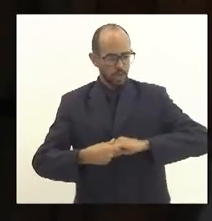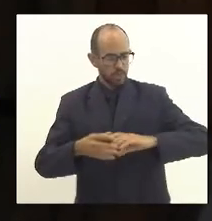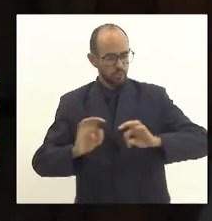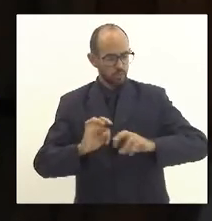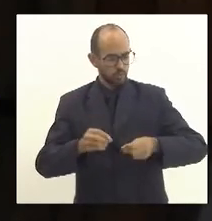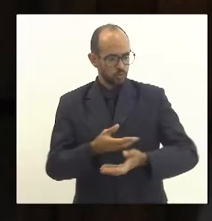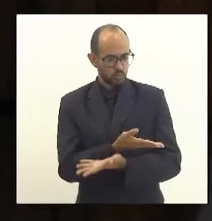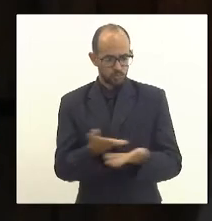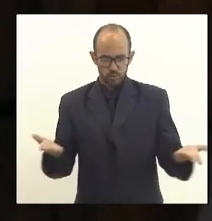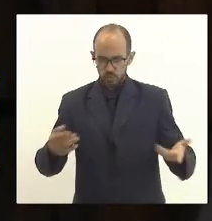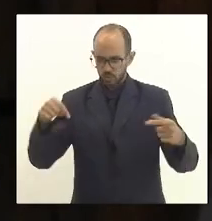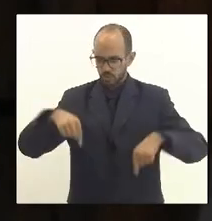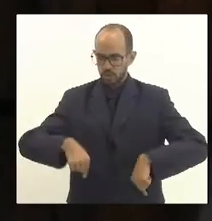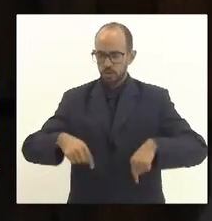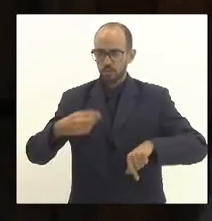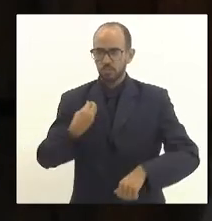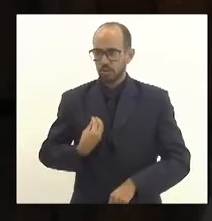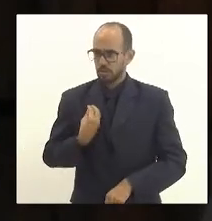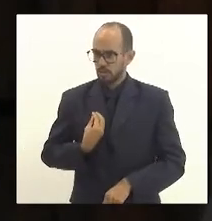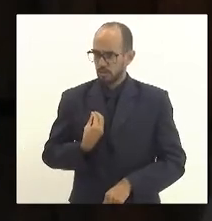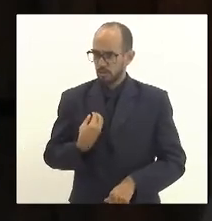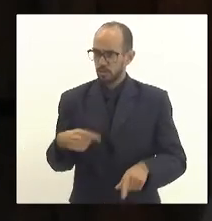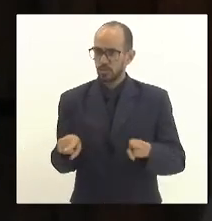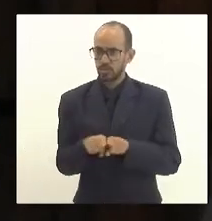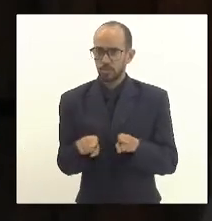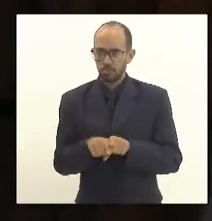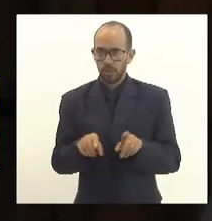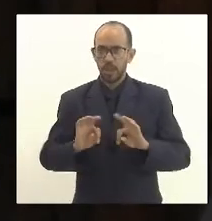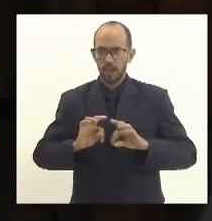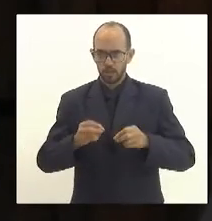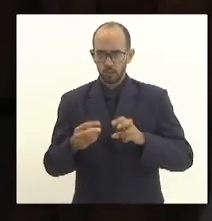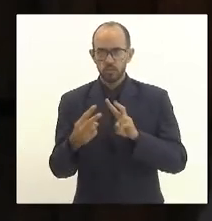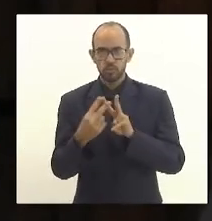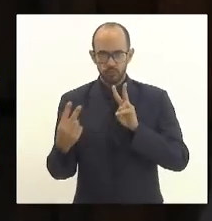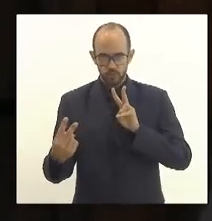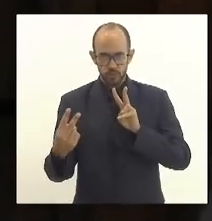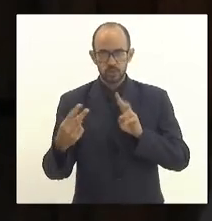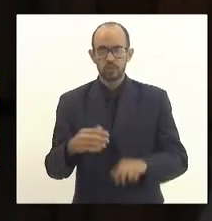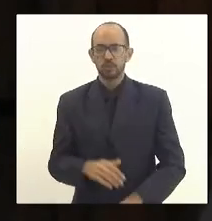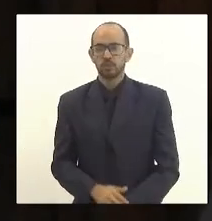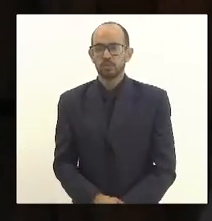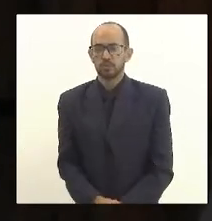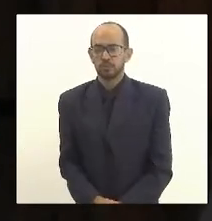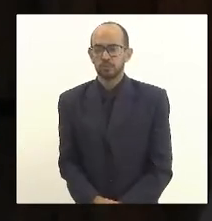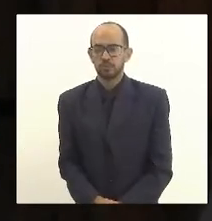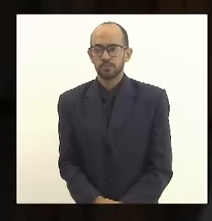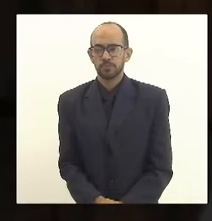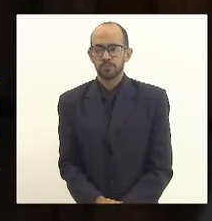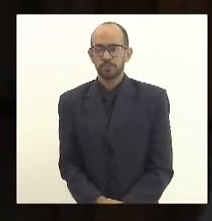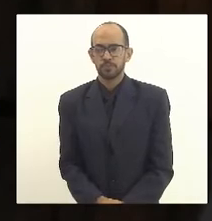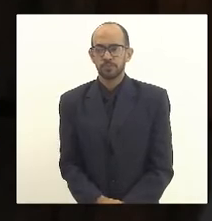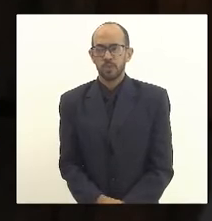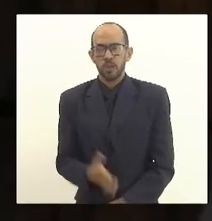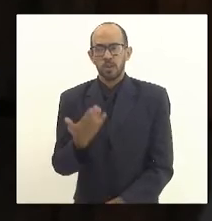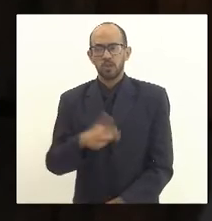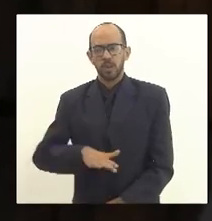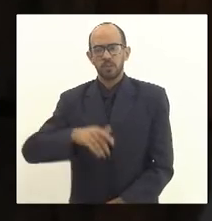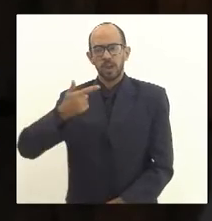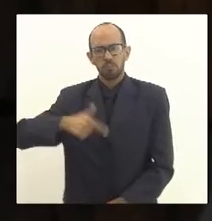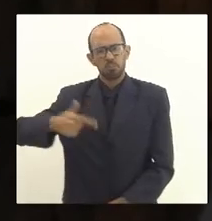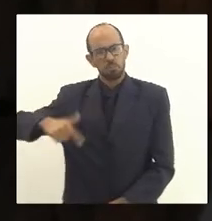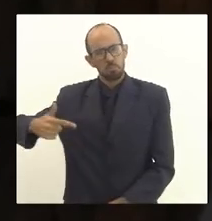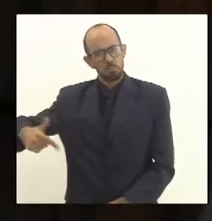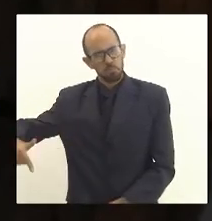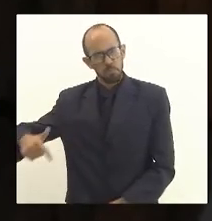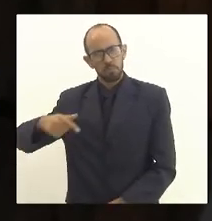todas presentes hoje, e também cumprimentar a todas e a todos remotos. Eu não vou ser repetitivo, eu acho que